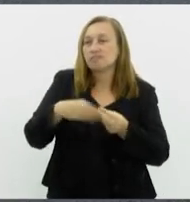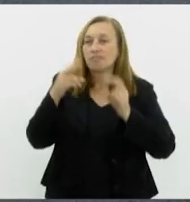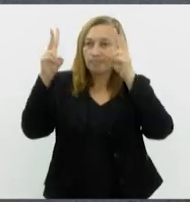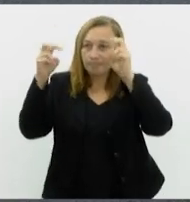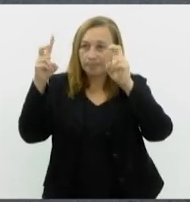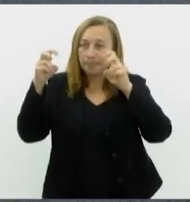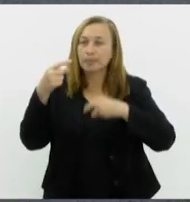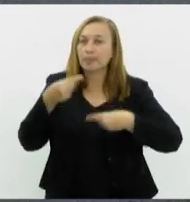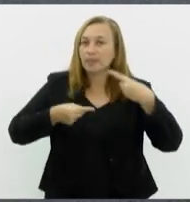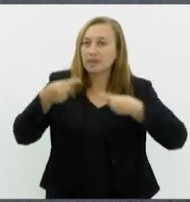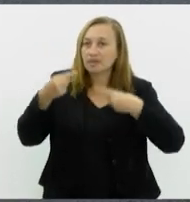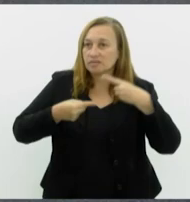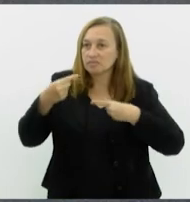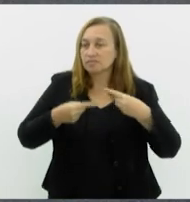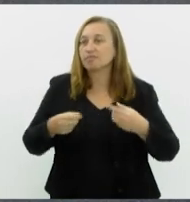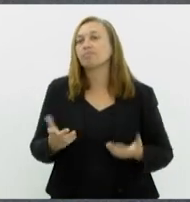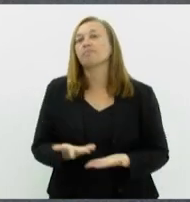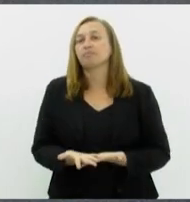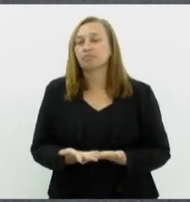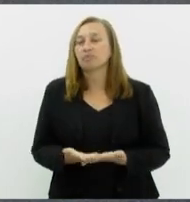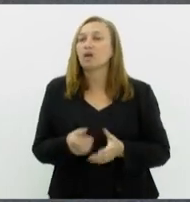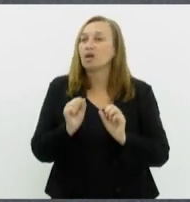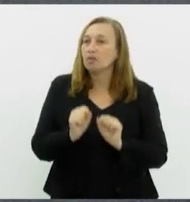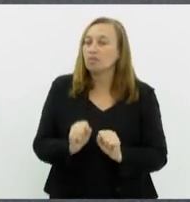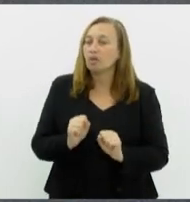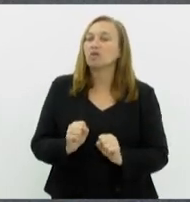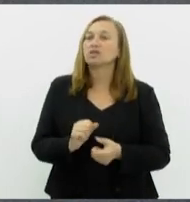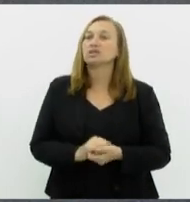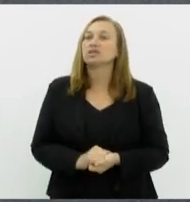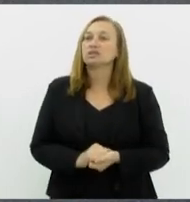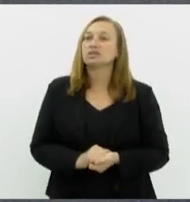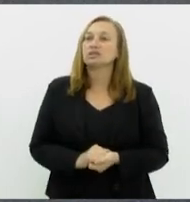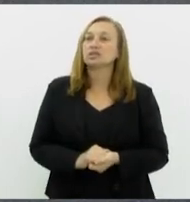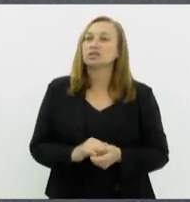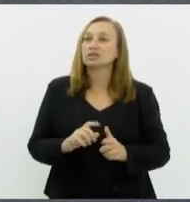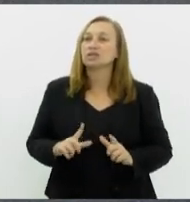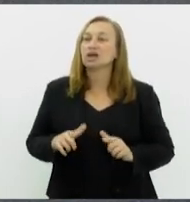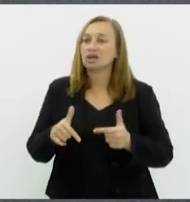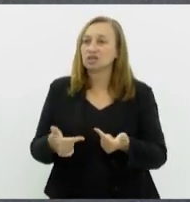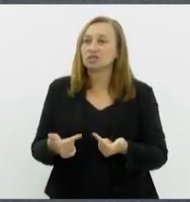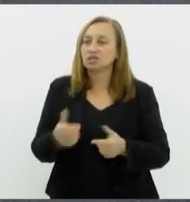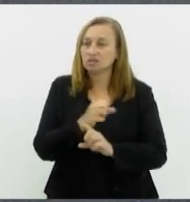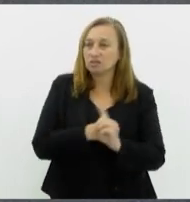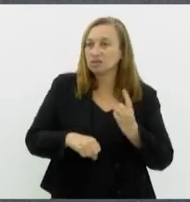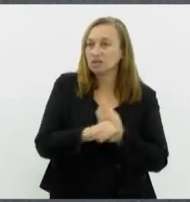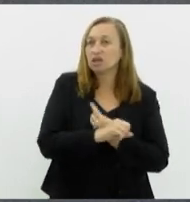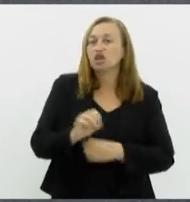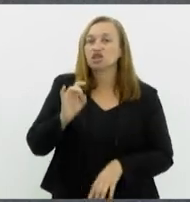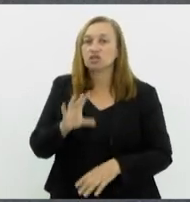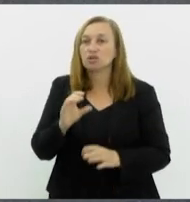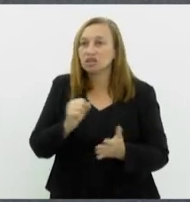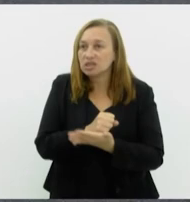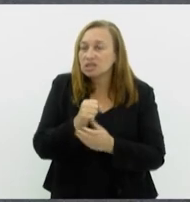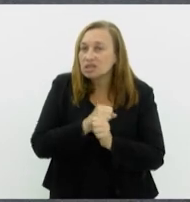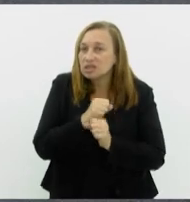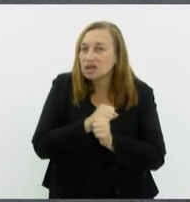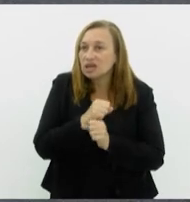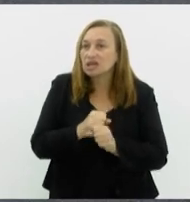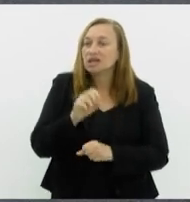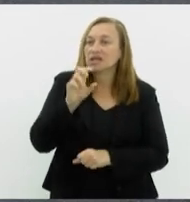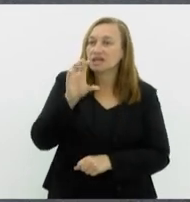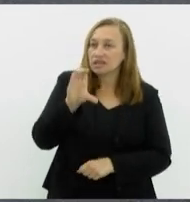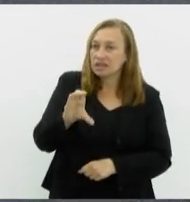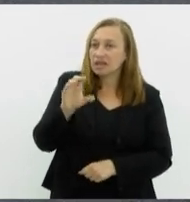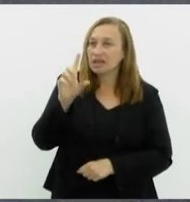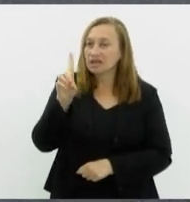temática do debate e, acima de tudo, que a gente possa levantar esse debate na sociedade. Somente nesse ano, a CDH